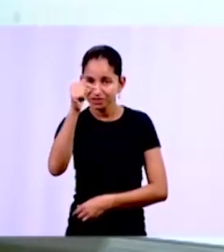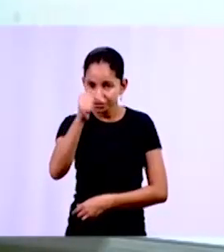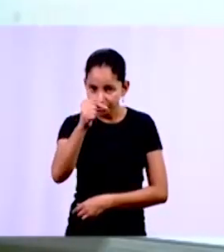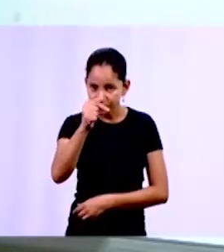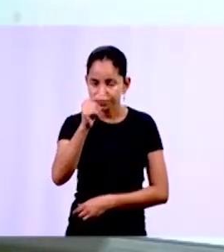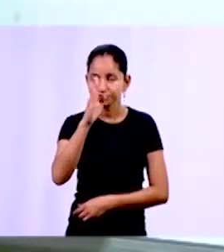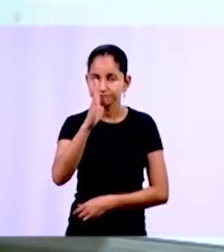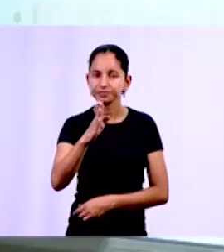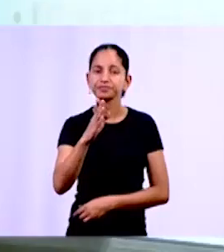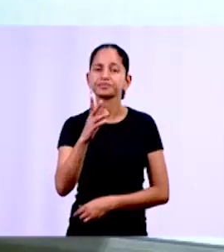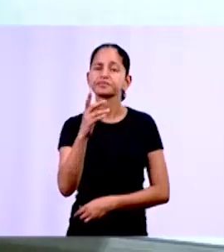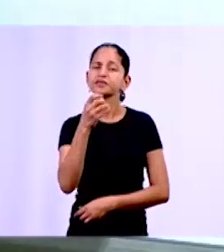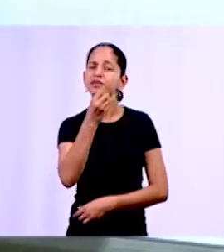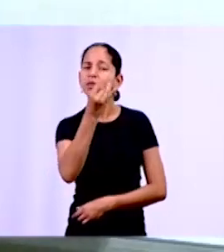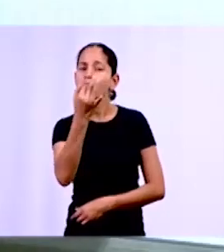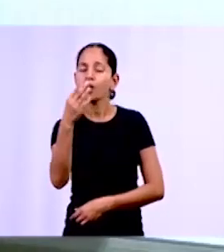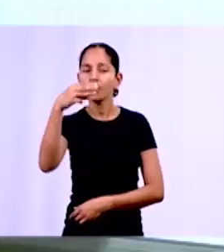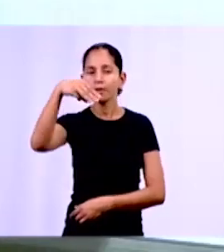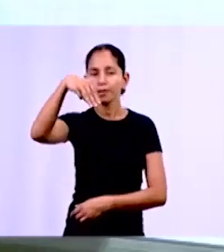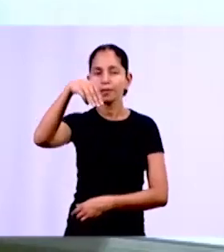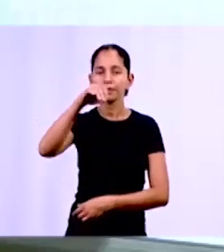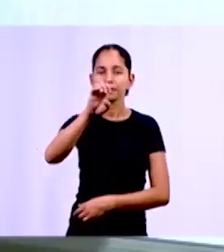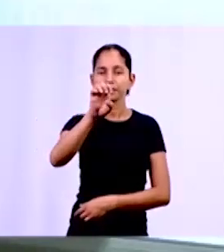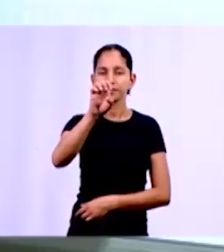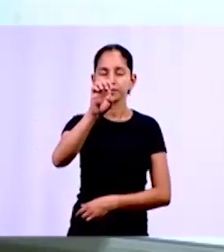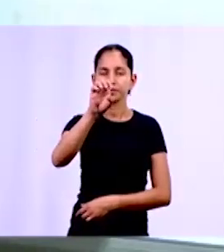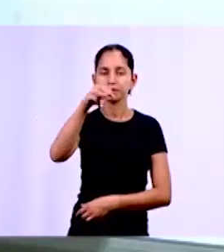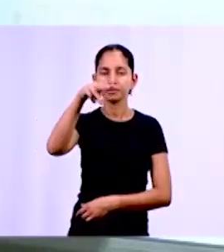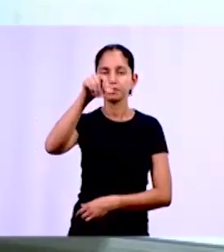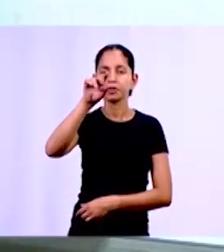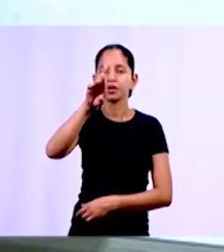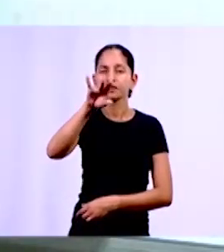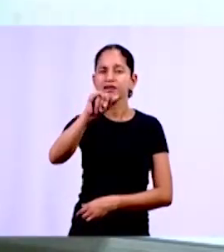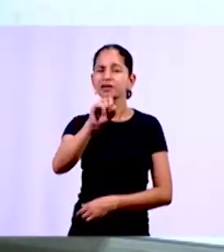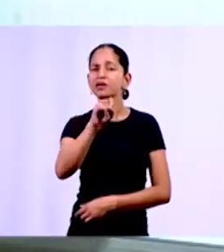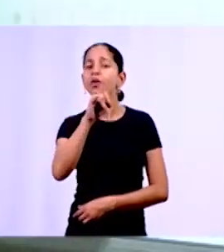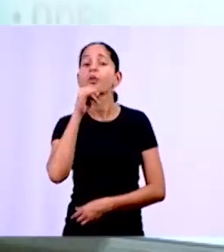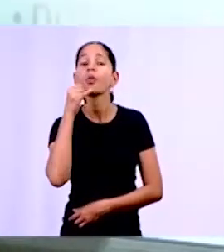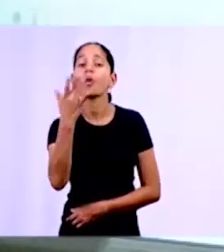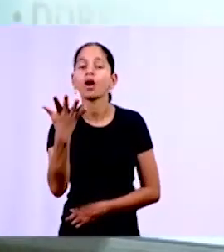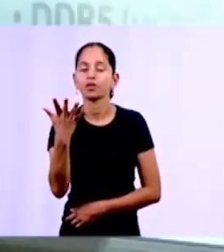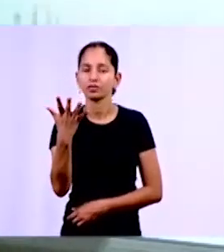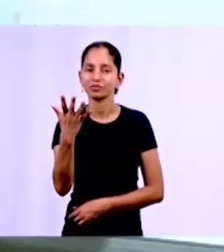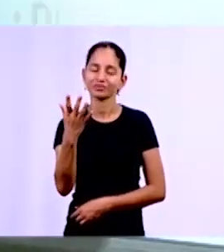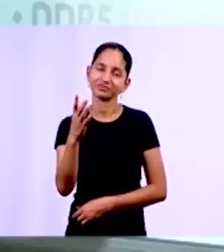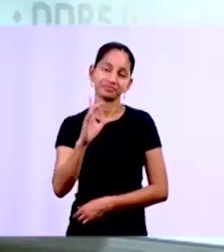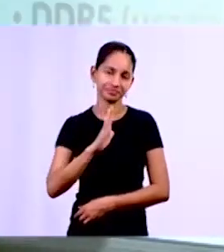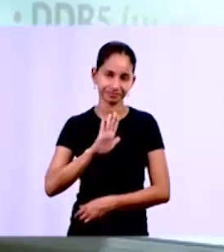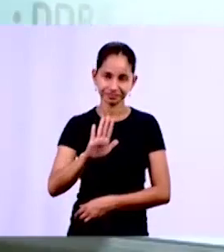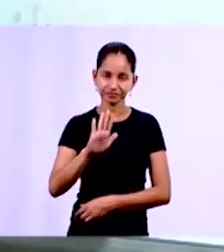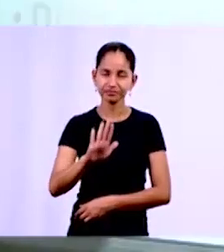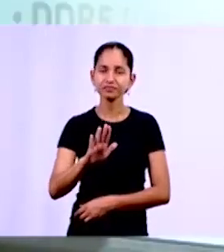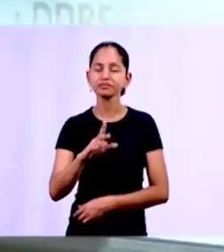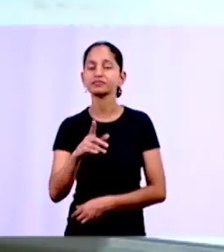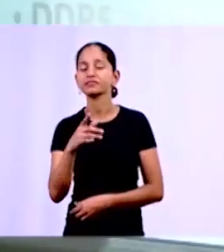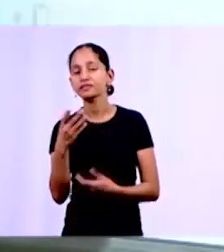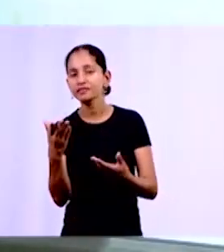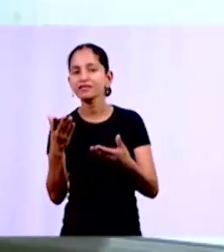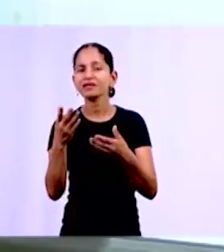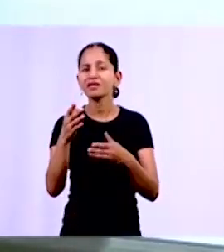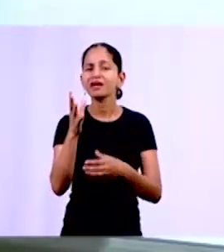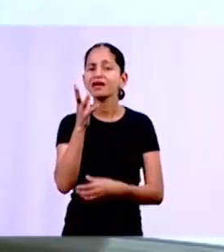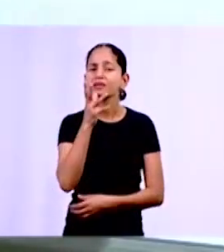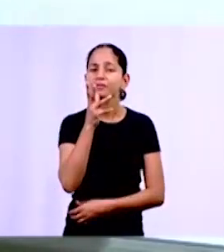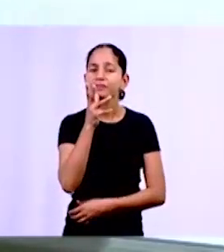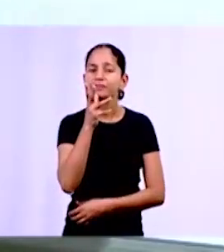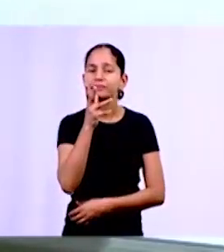RAM. Tem que saber que memória RAM é essa. Tem até isso, né? Então pode ser o i7 de primeira geração com uma memória RAM muito